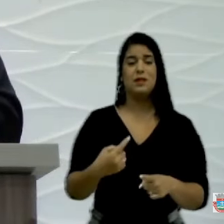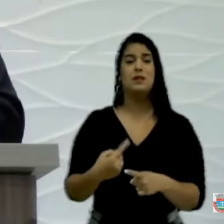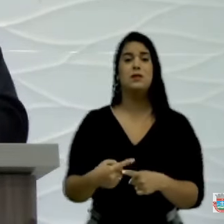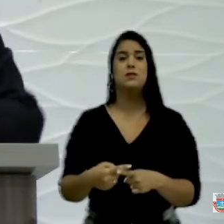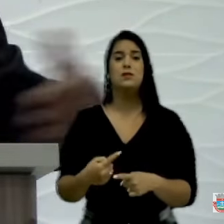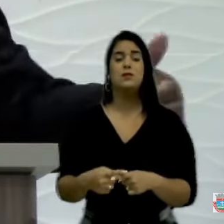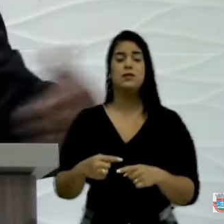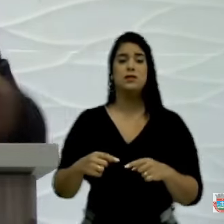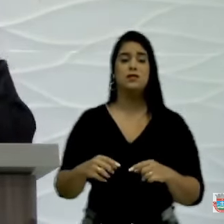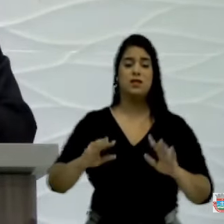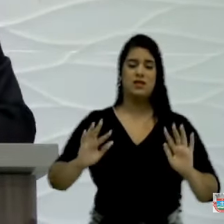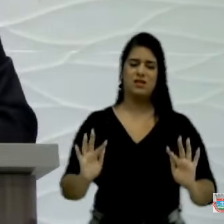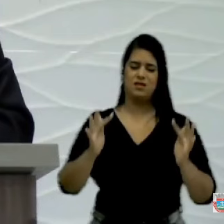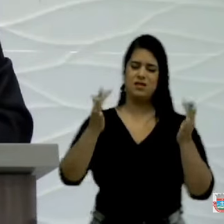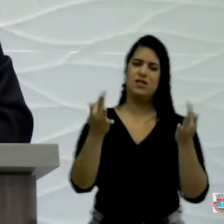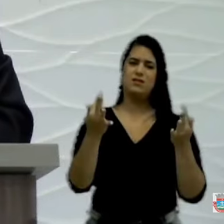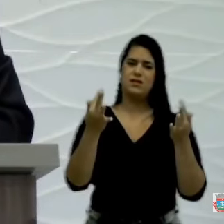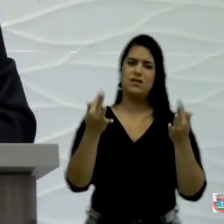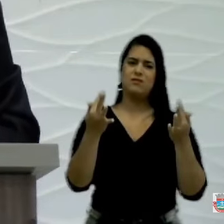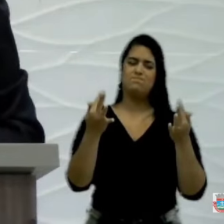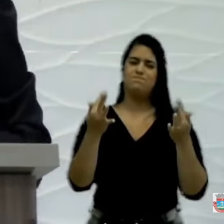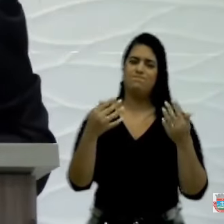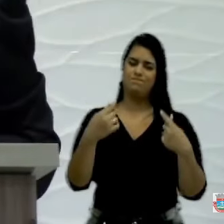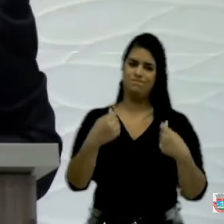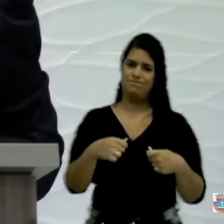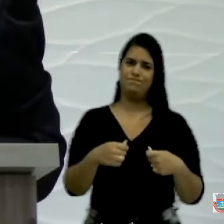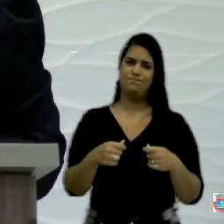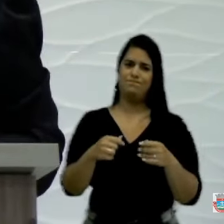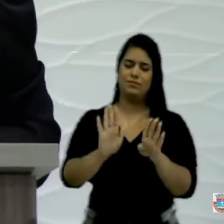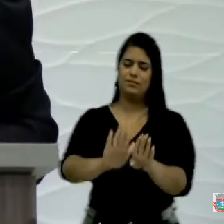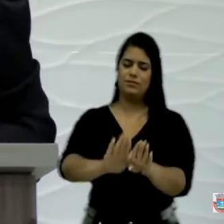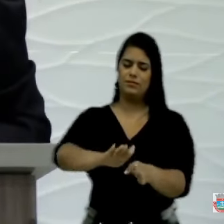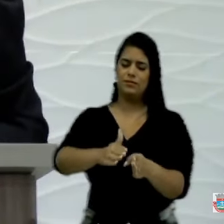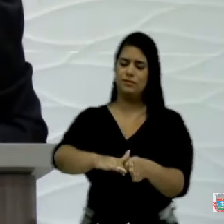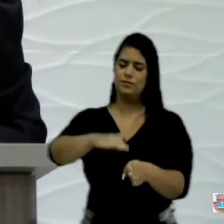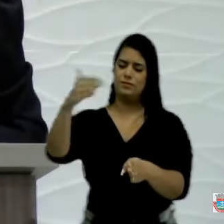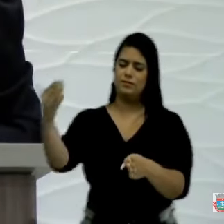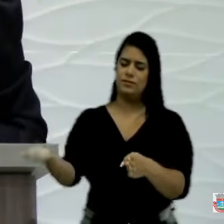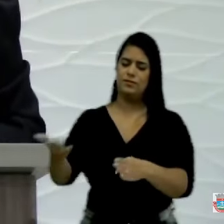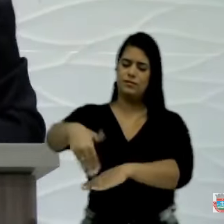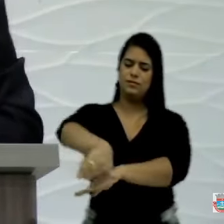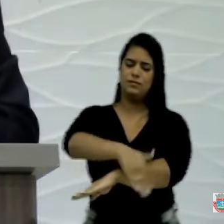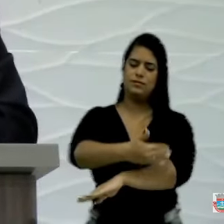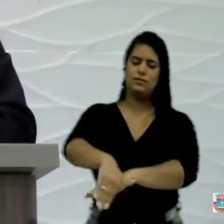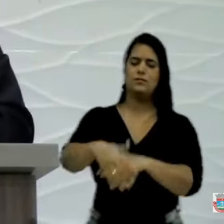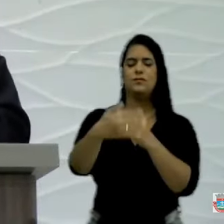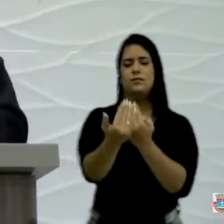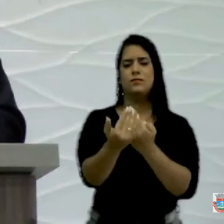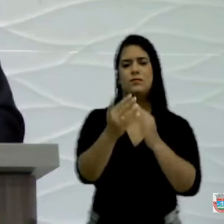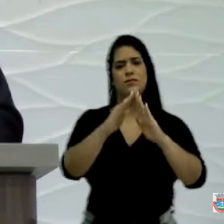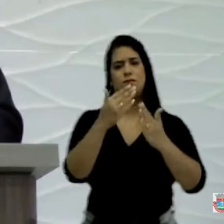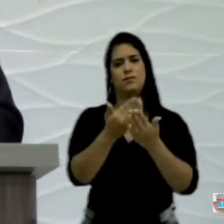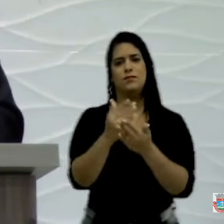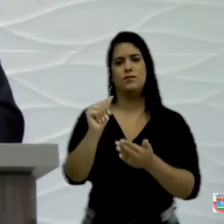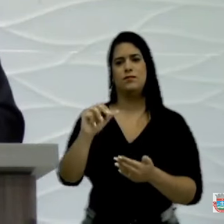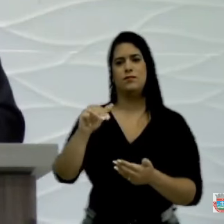tirar aquilo, ficar livre à mão. Do outro lado da rua, do outro lado ali, em frente à casa de